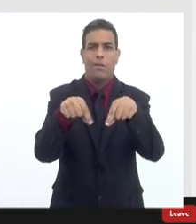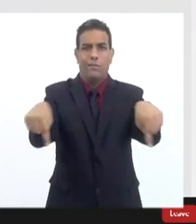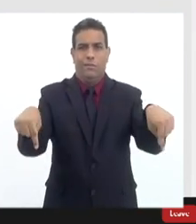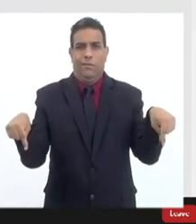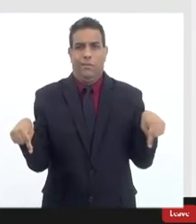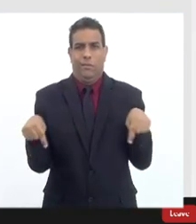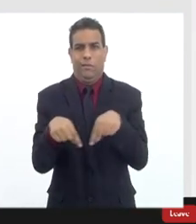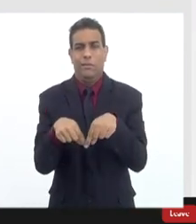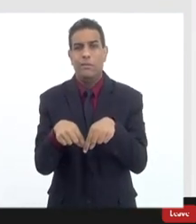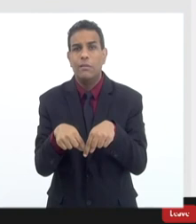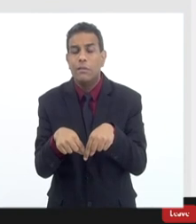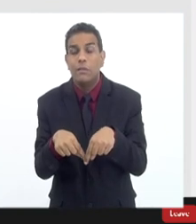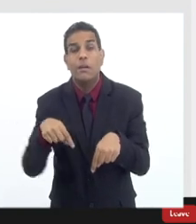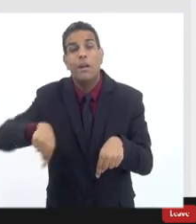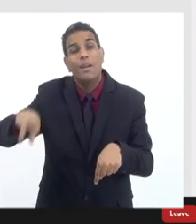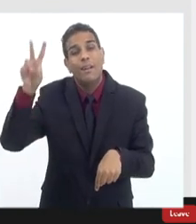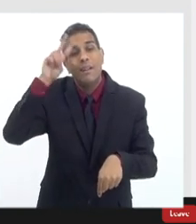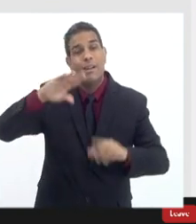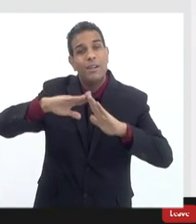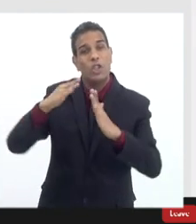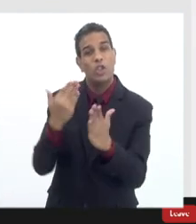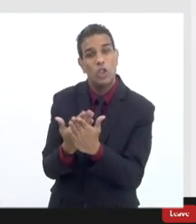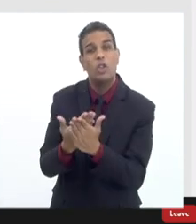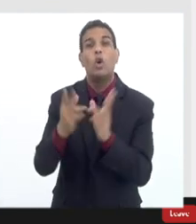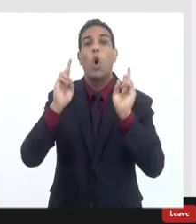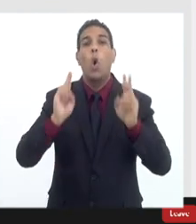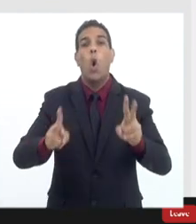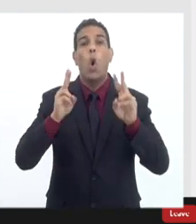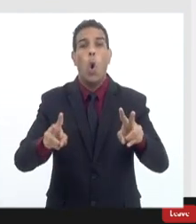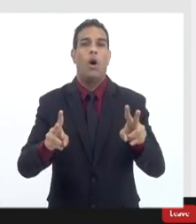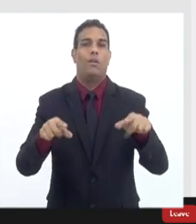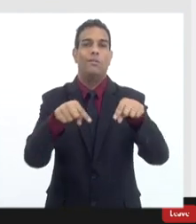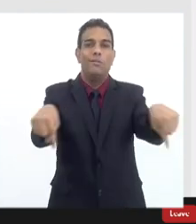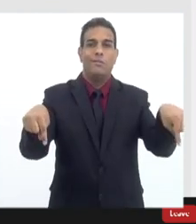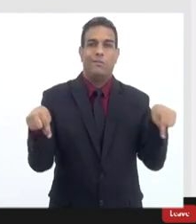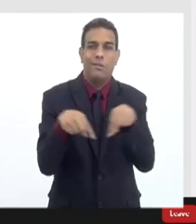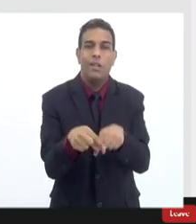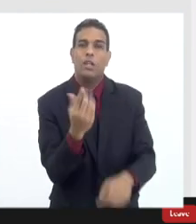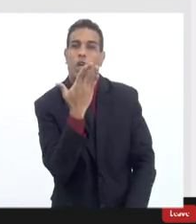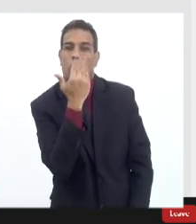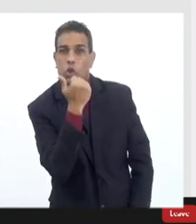refeitórios. Metade das escolas pretende continuar servindo nos refeitórios e tem um problema sobre isso.